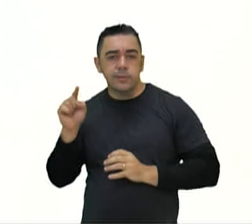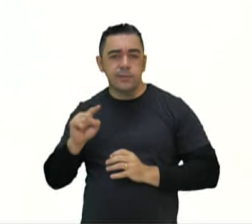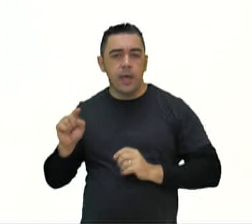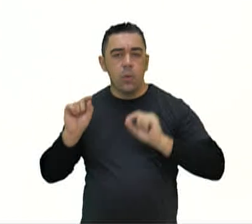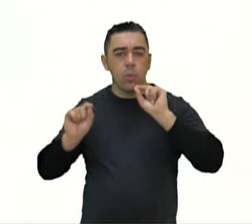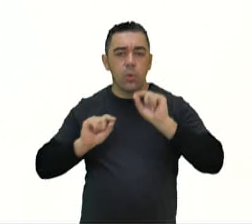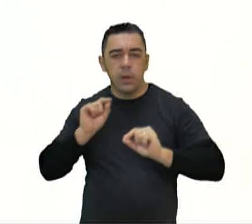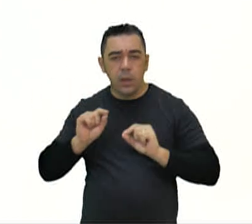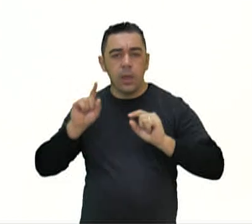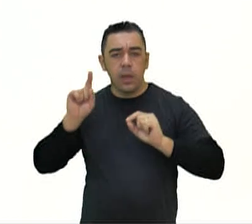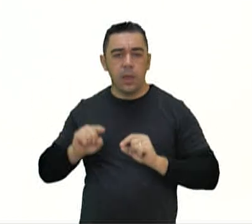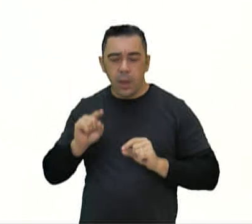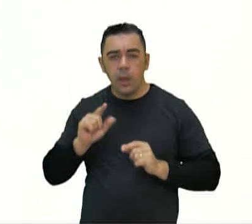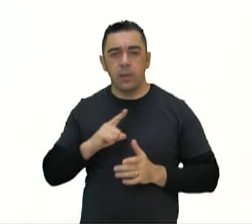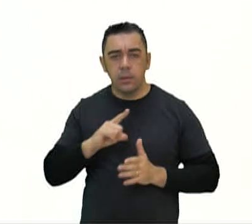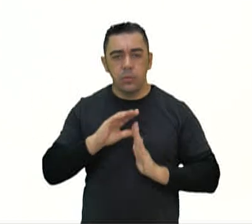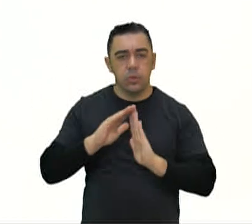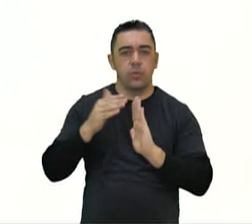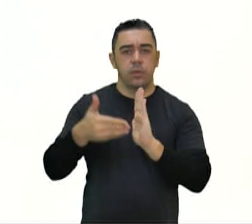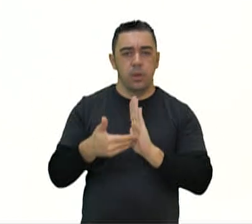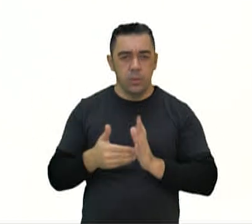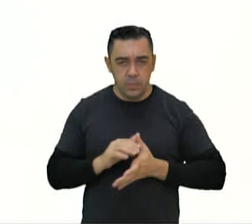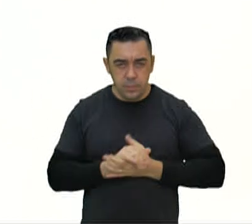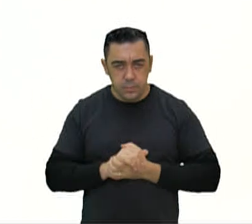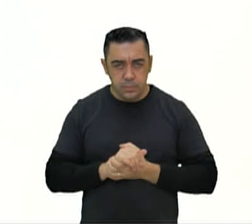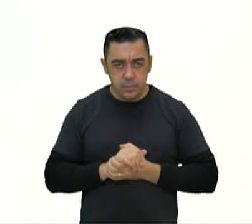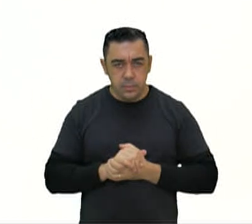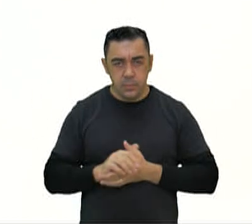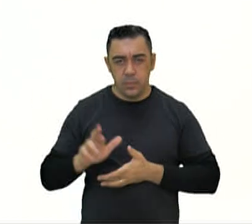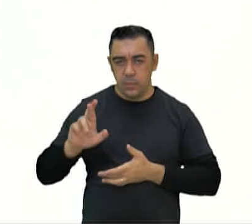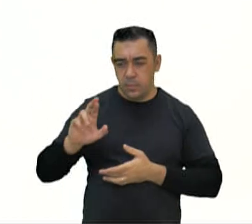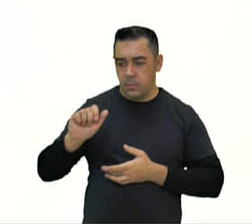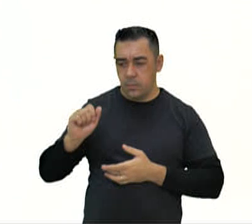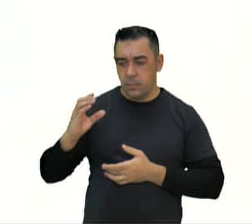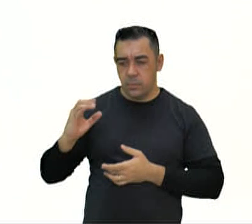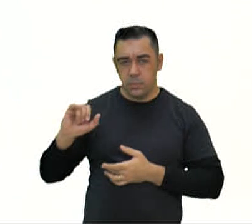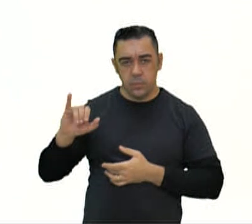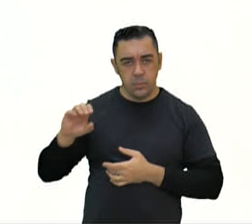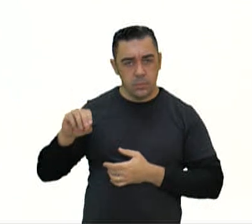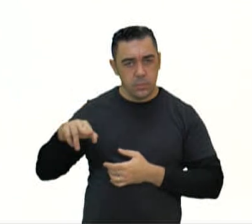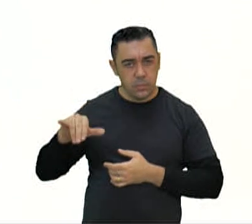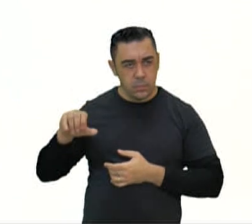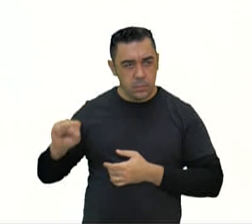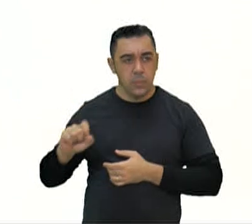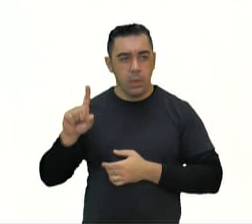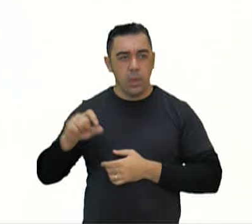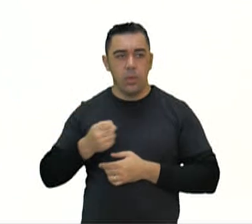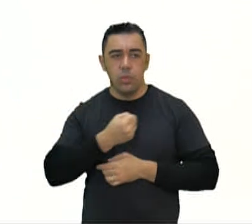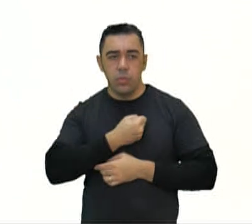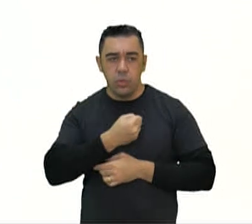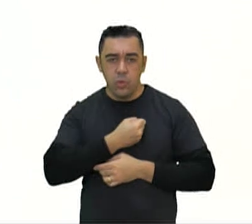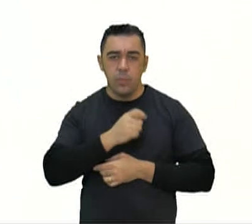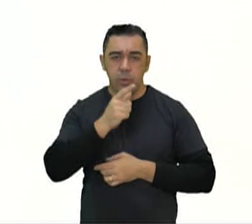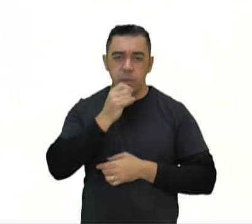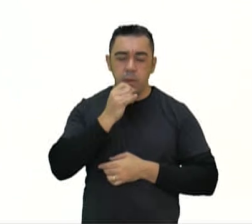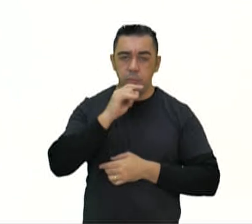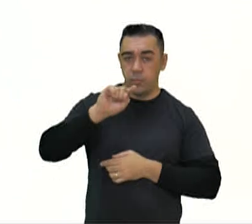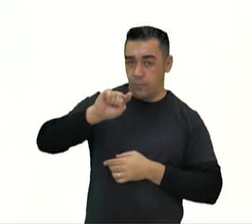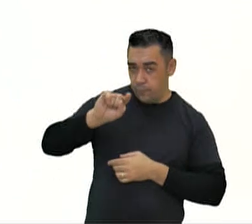precisamente unidades inteiras. Racionais são constituídos por números